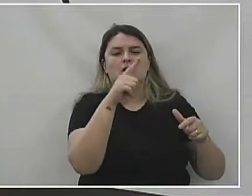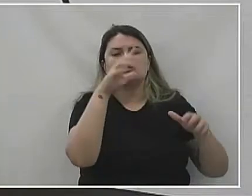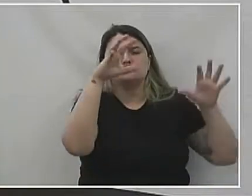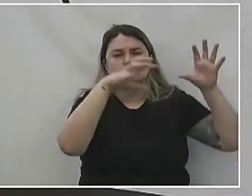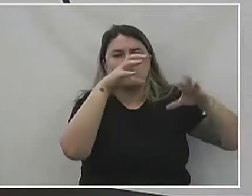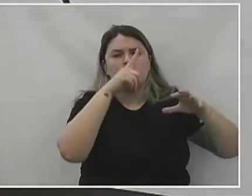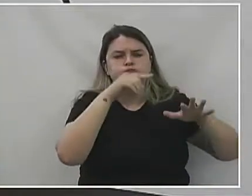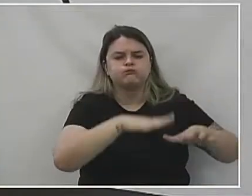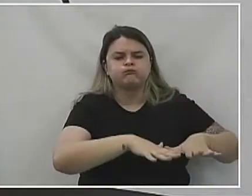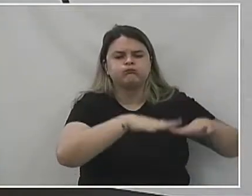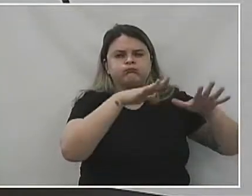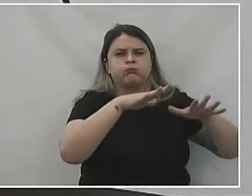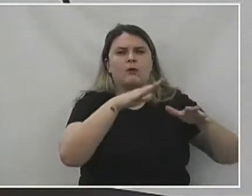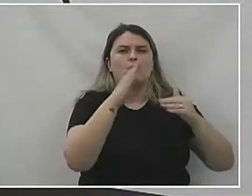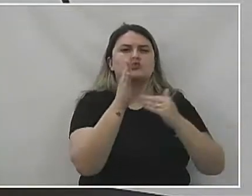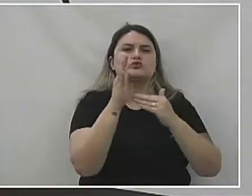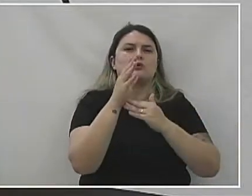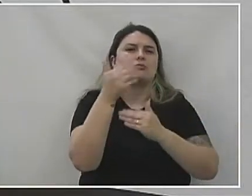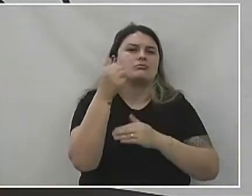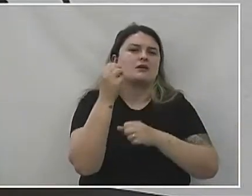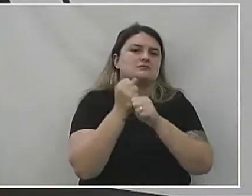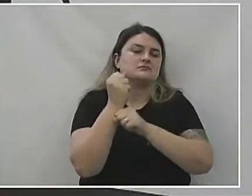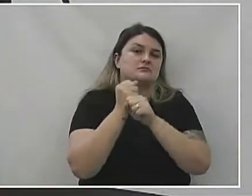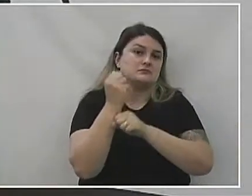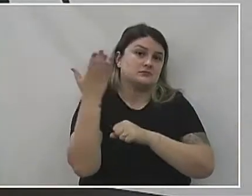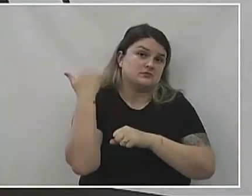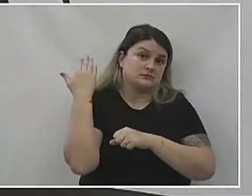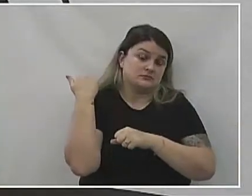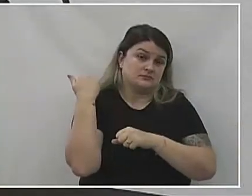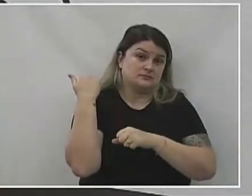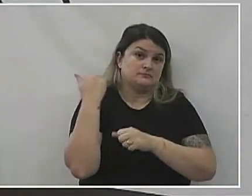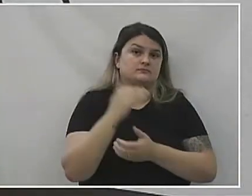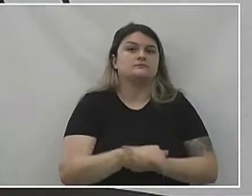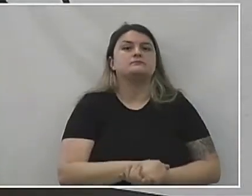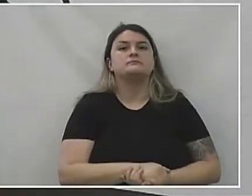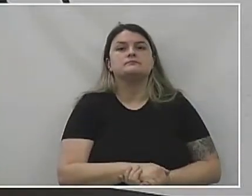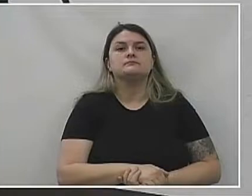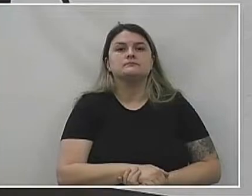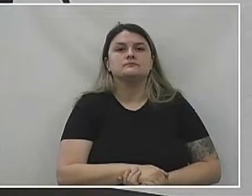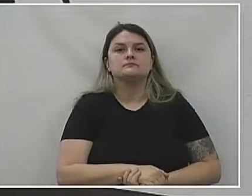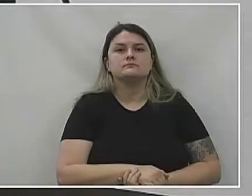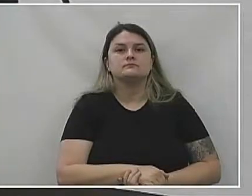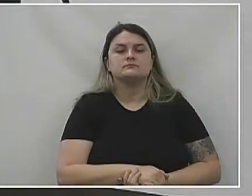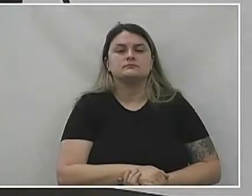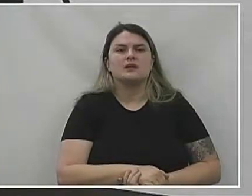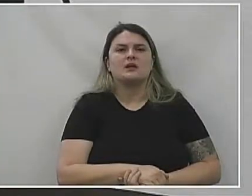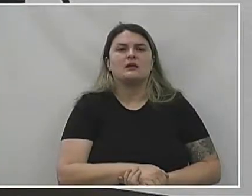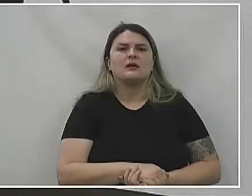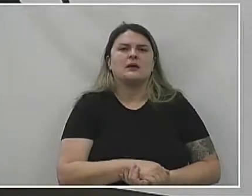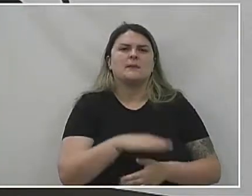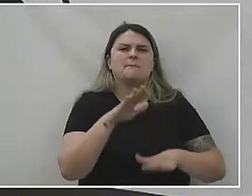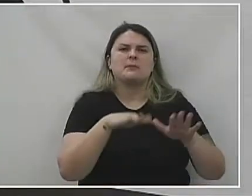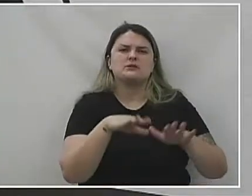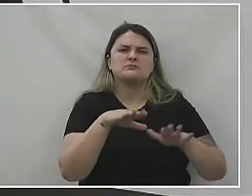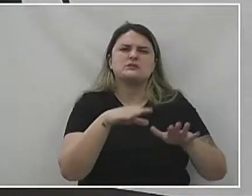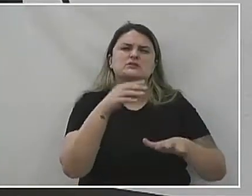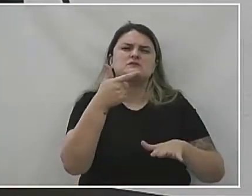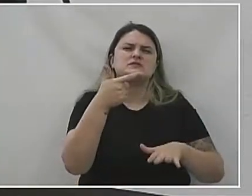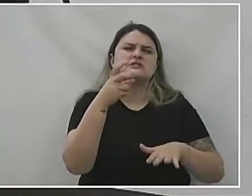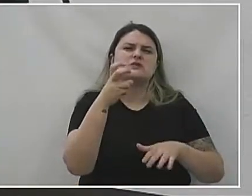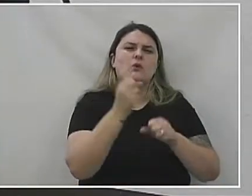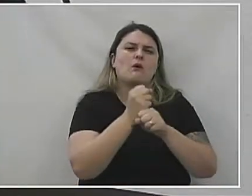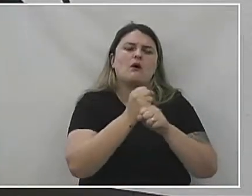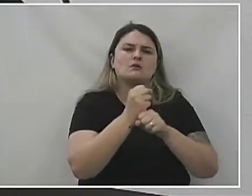746 75 até a cota 747 82 que é correspondente aos 25 anos de